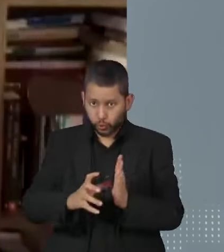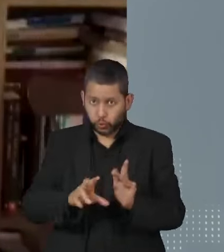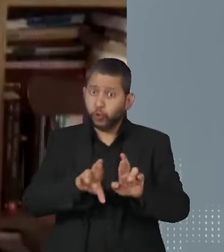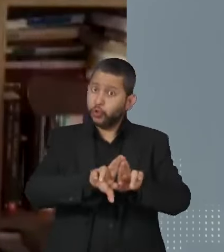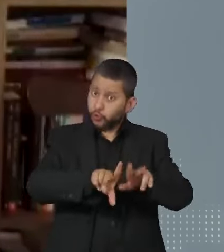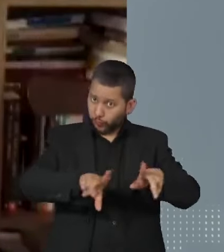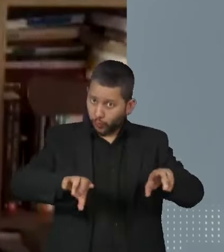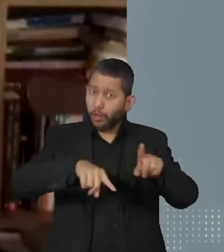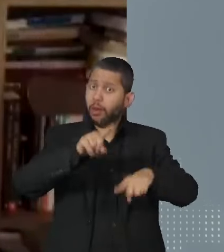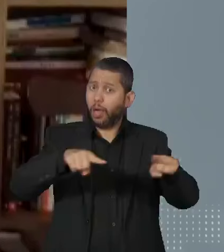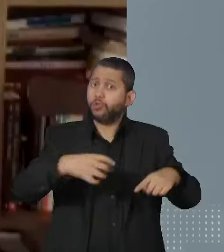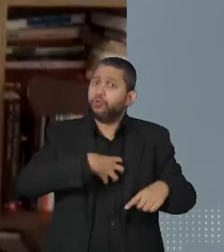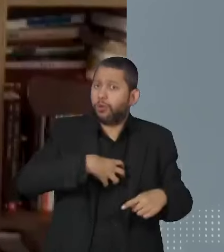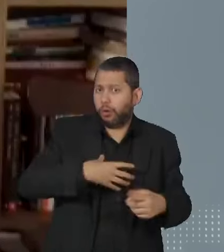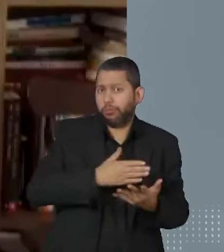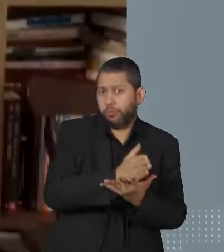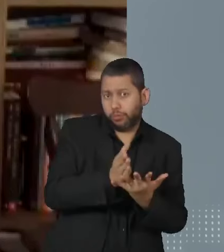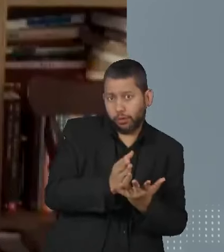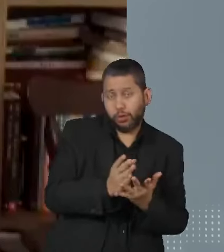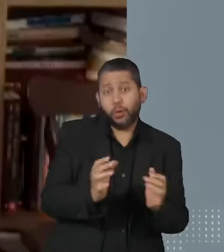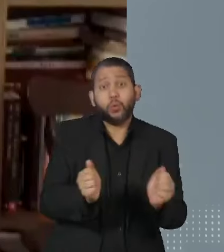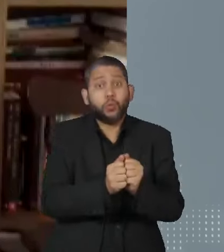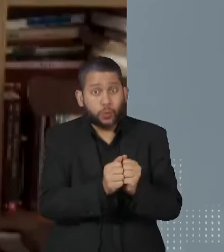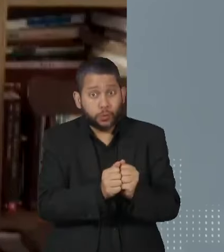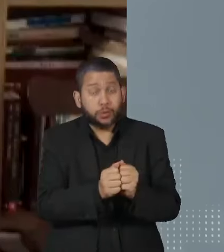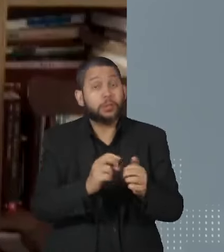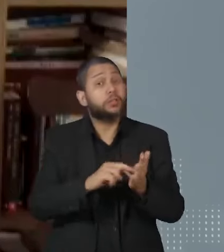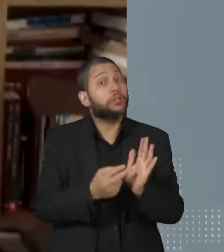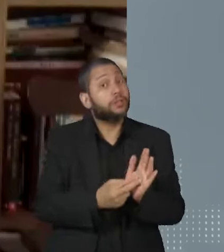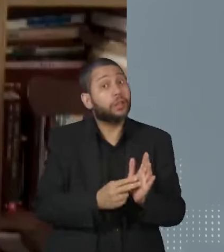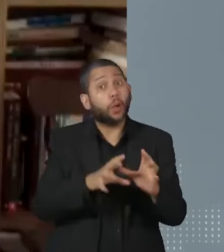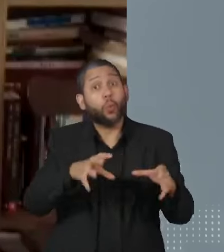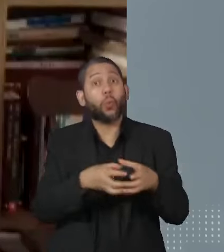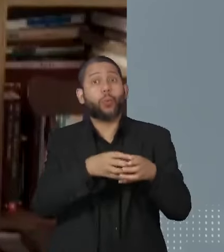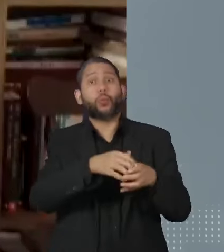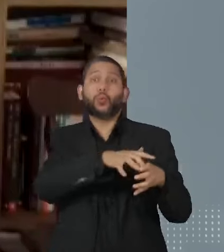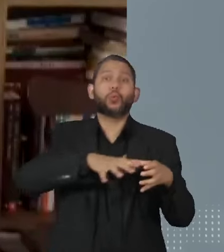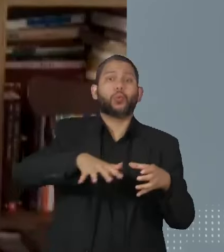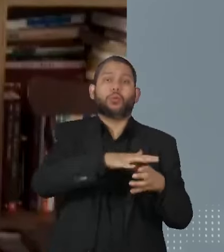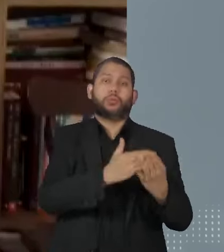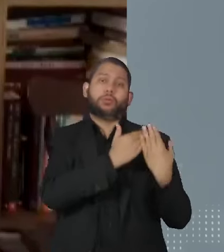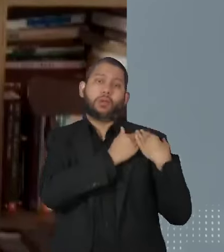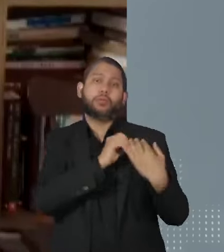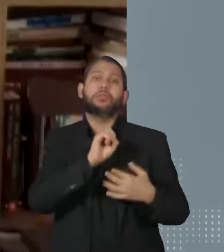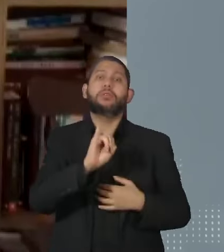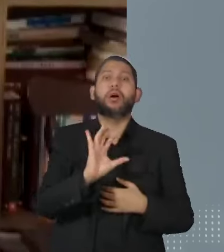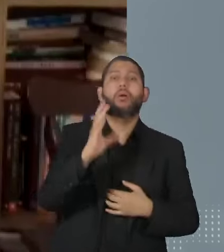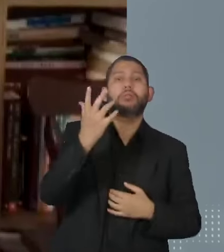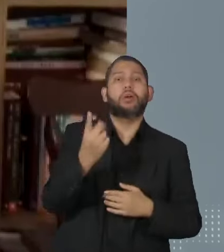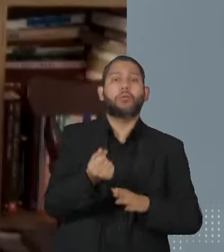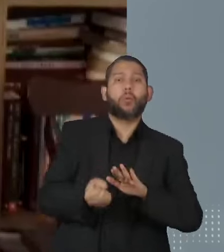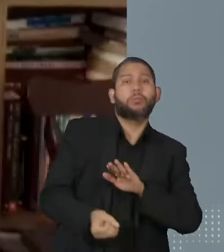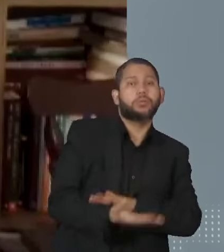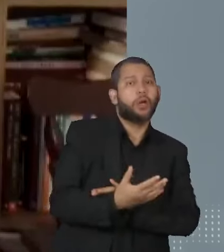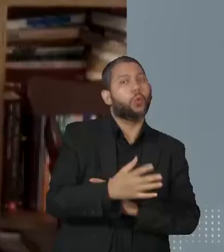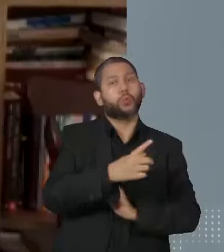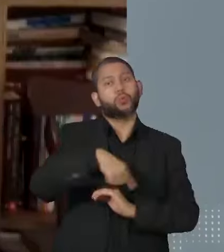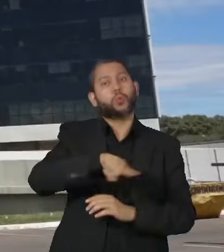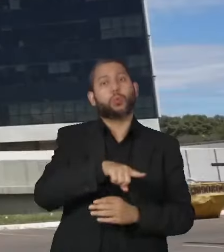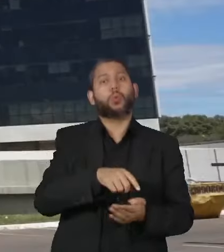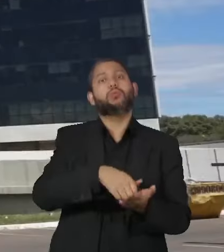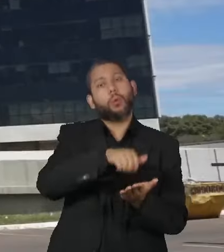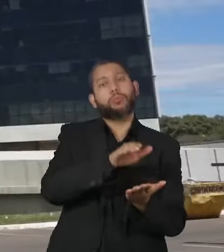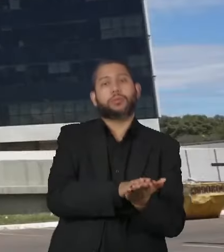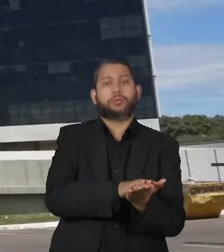unificados na federação eles passam a ser corresponsáveis seja por casos de corrupção a Federação inteira ela pode ser